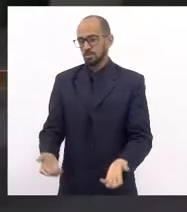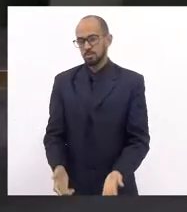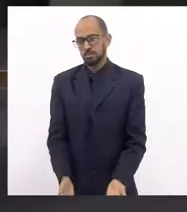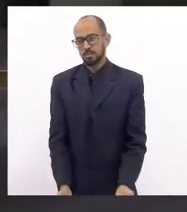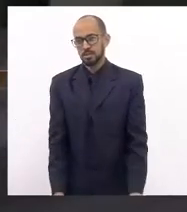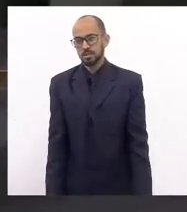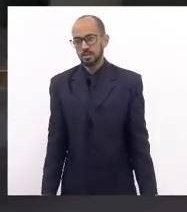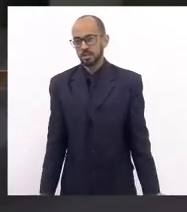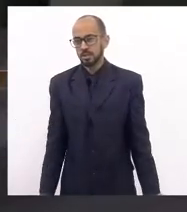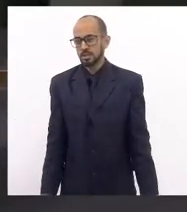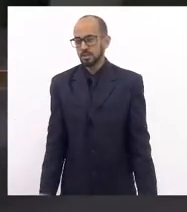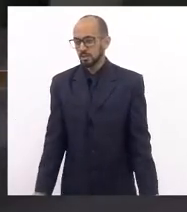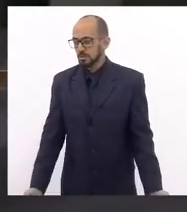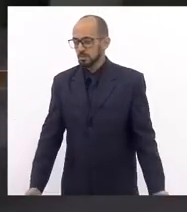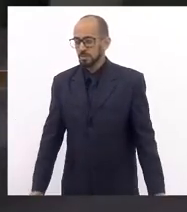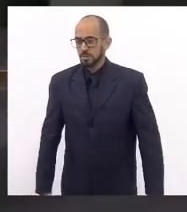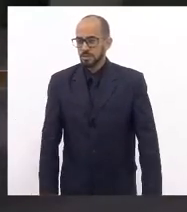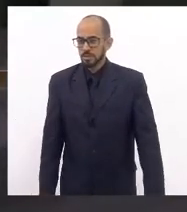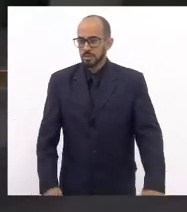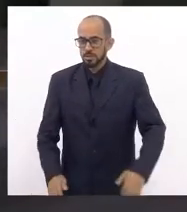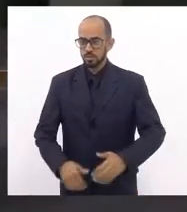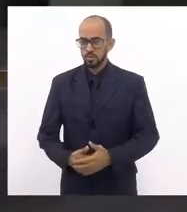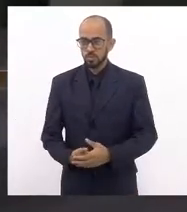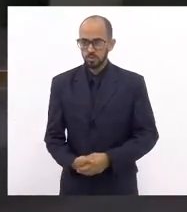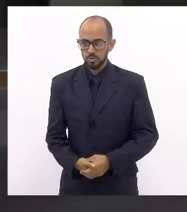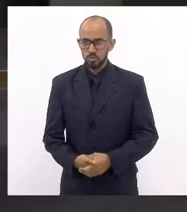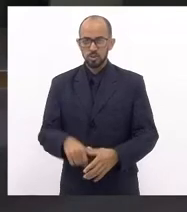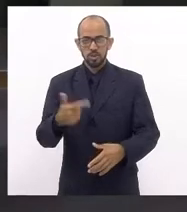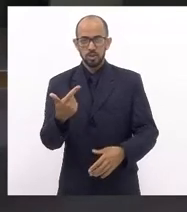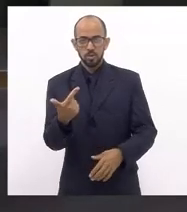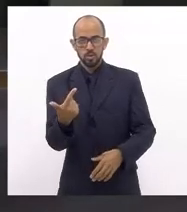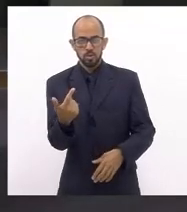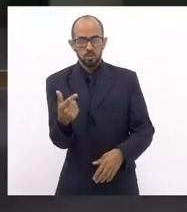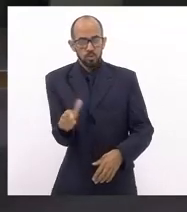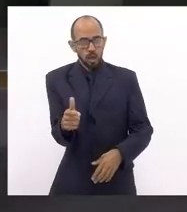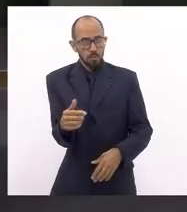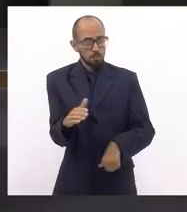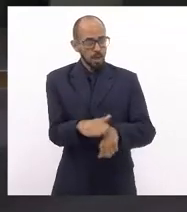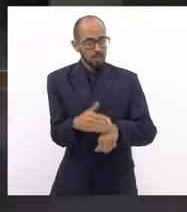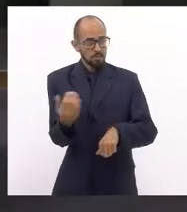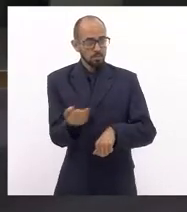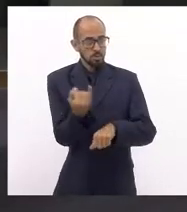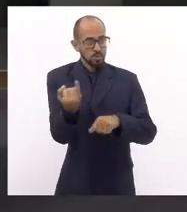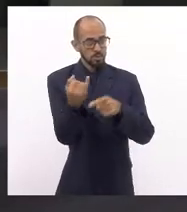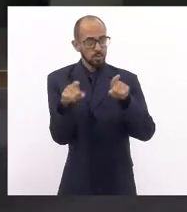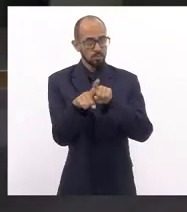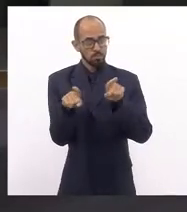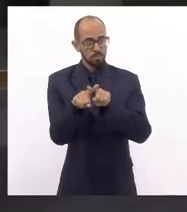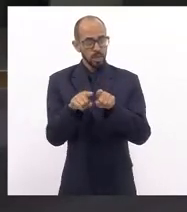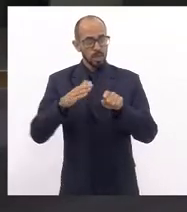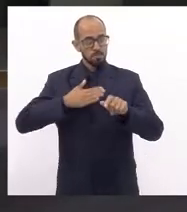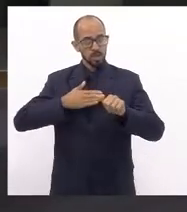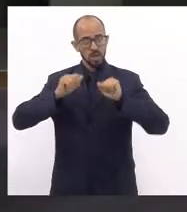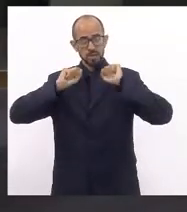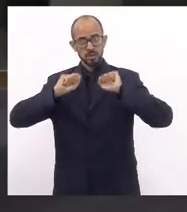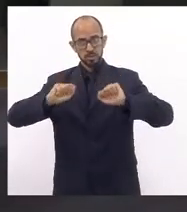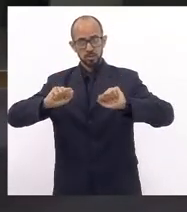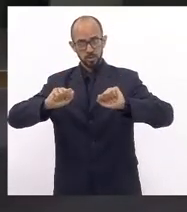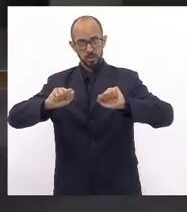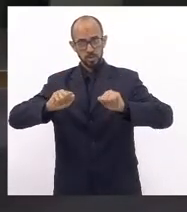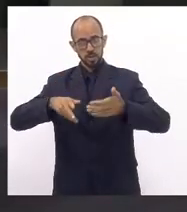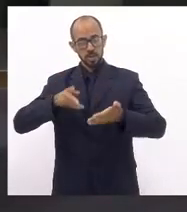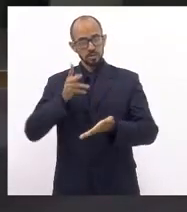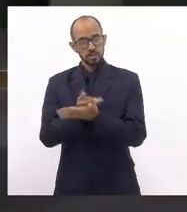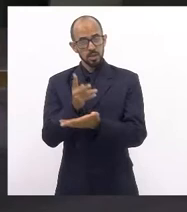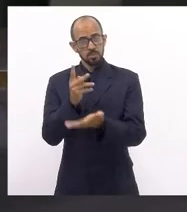momento. E não mais importante, eu não poderia deixar de agradecer a minha assessoria, que sempre está comigo,